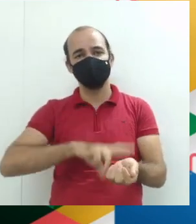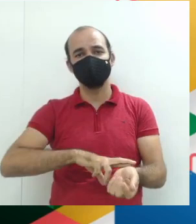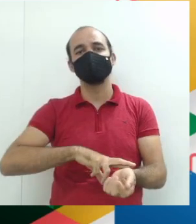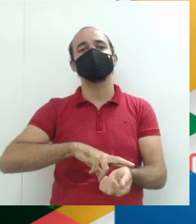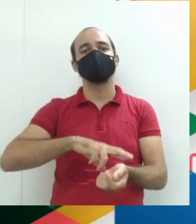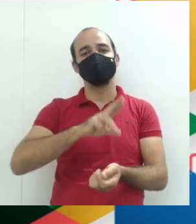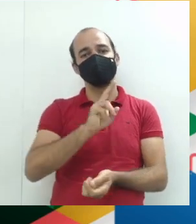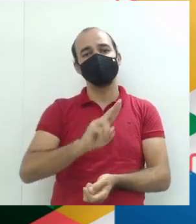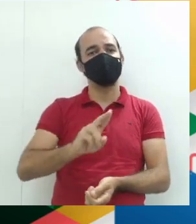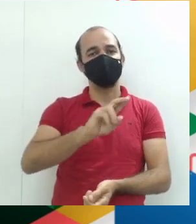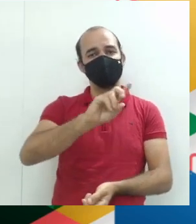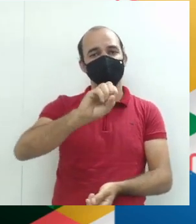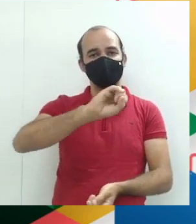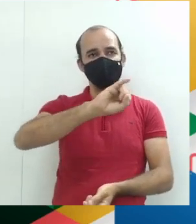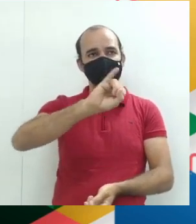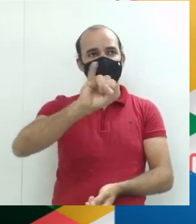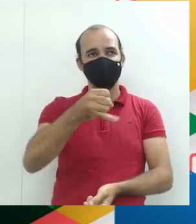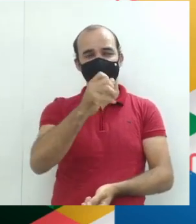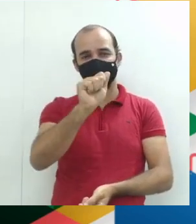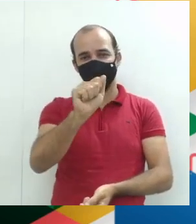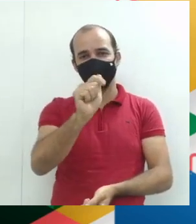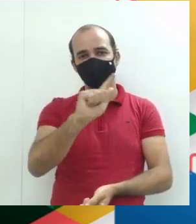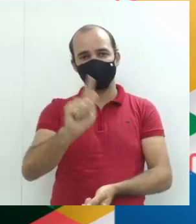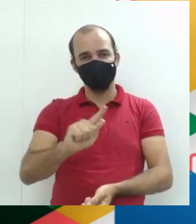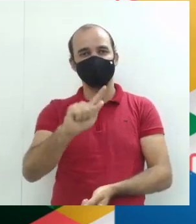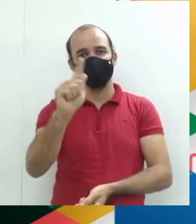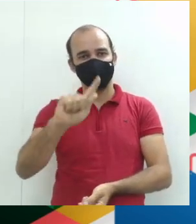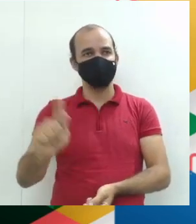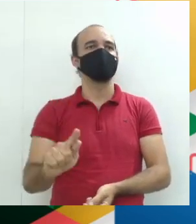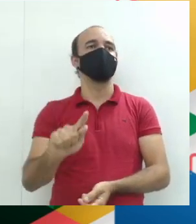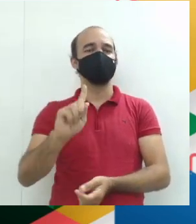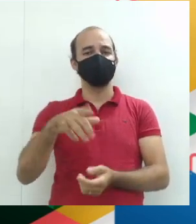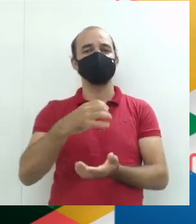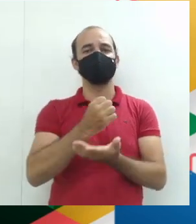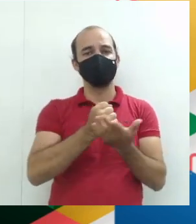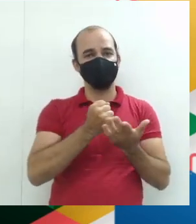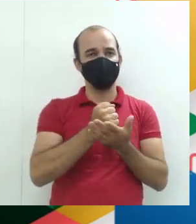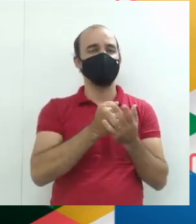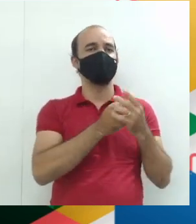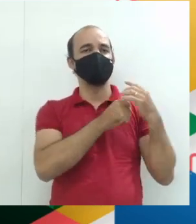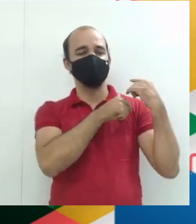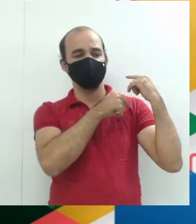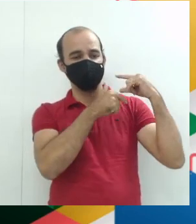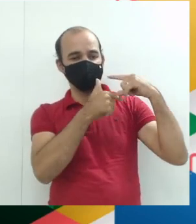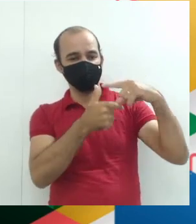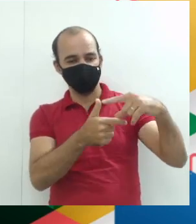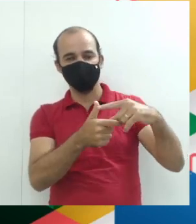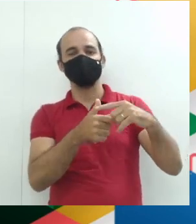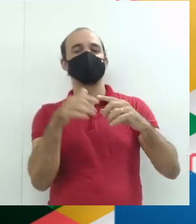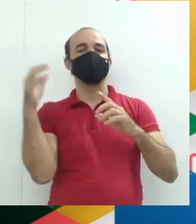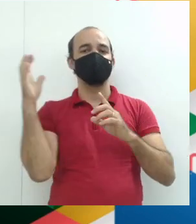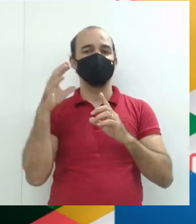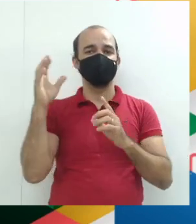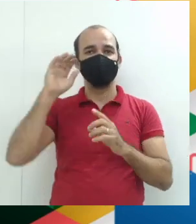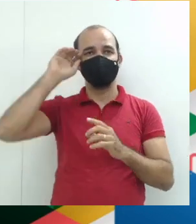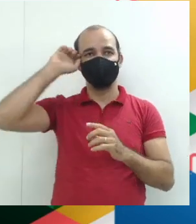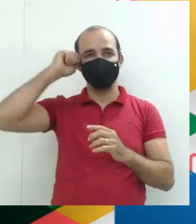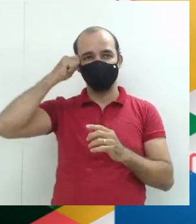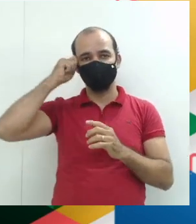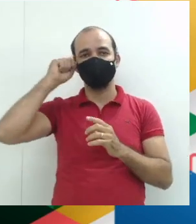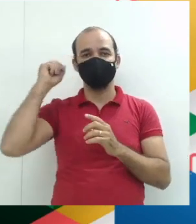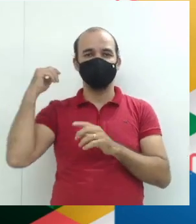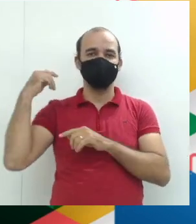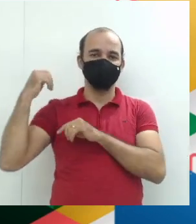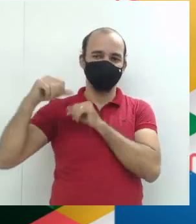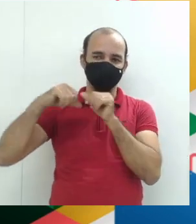tem a sua formação, toda a sua base na ancestralidade africana deixada de herança